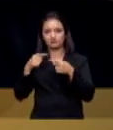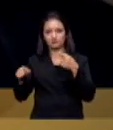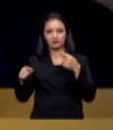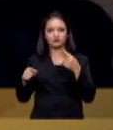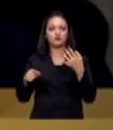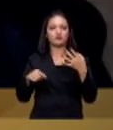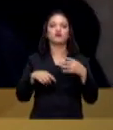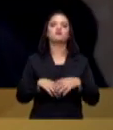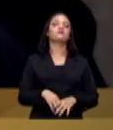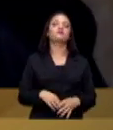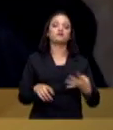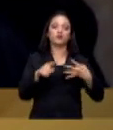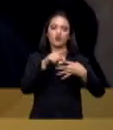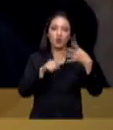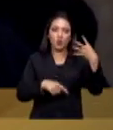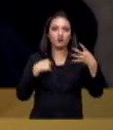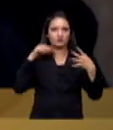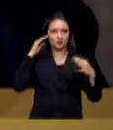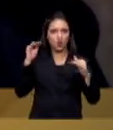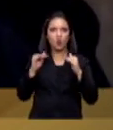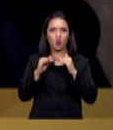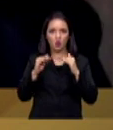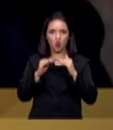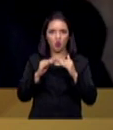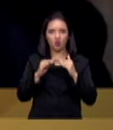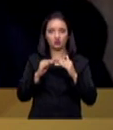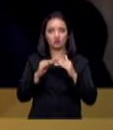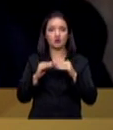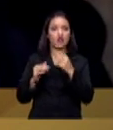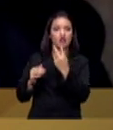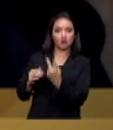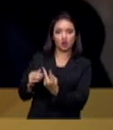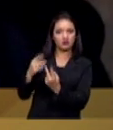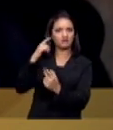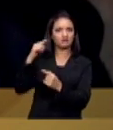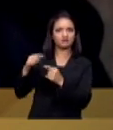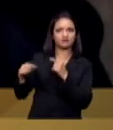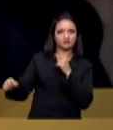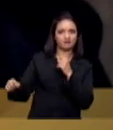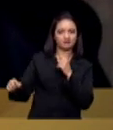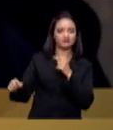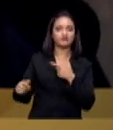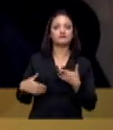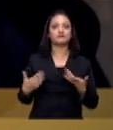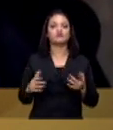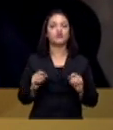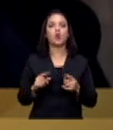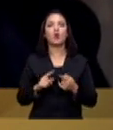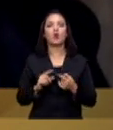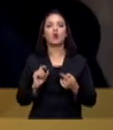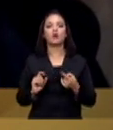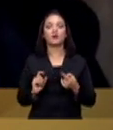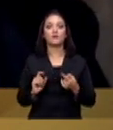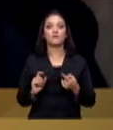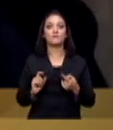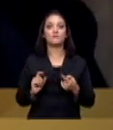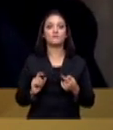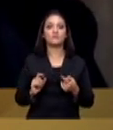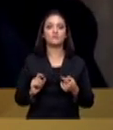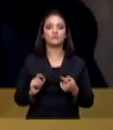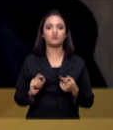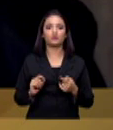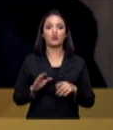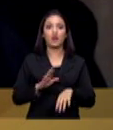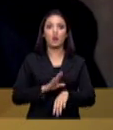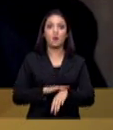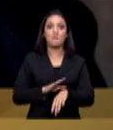4 primeiros eu estou acompanhando, mas peço vênia para dissentir quanto ao que se refere ao